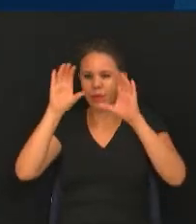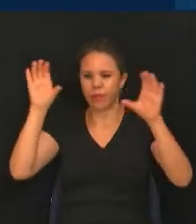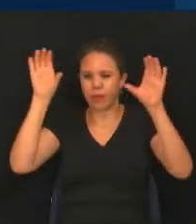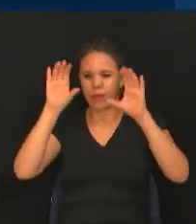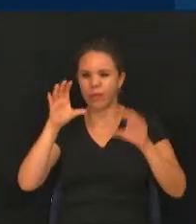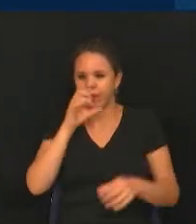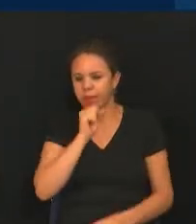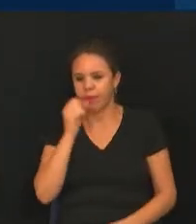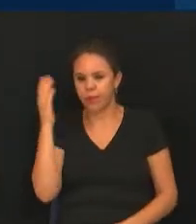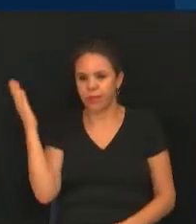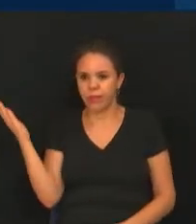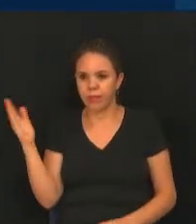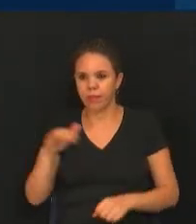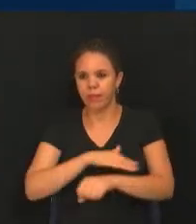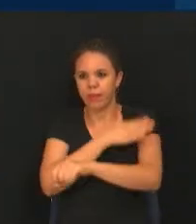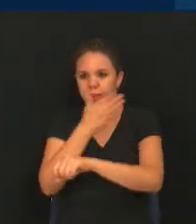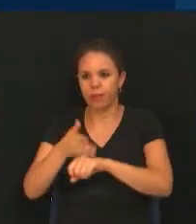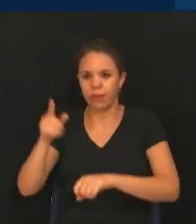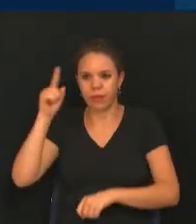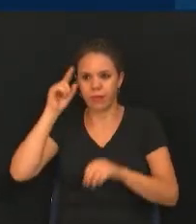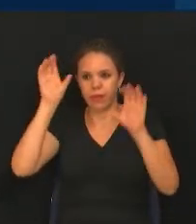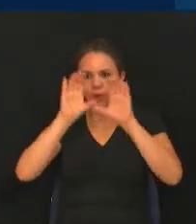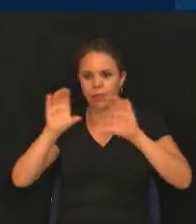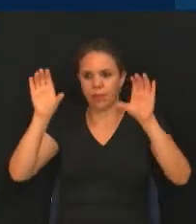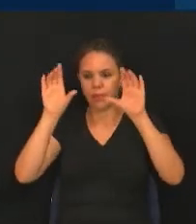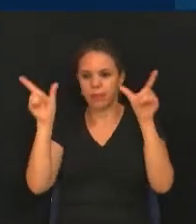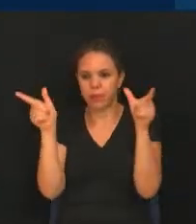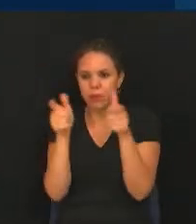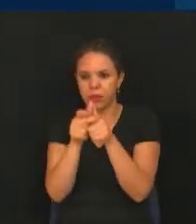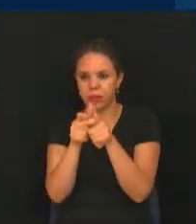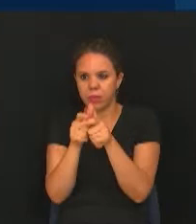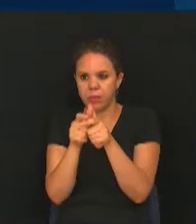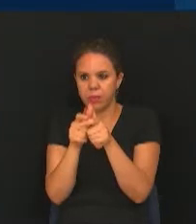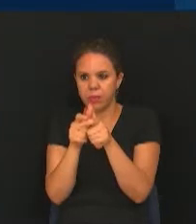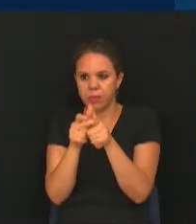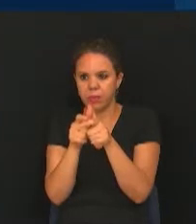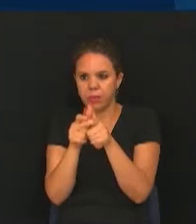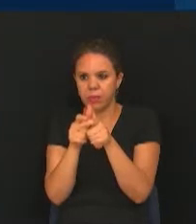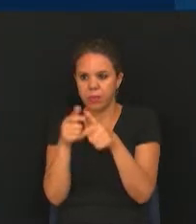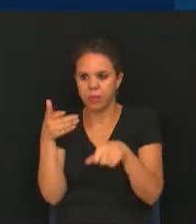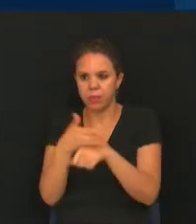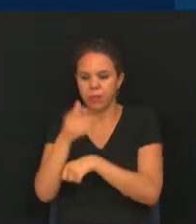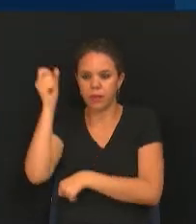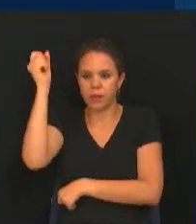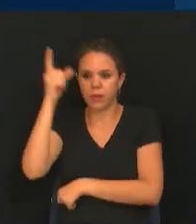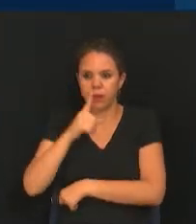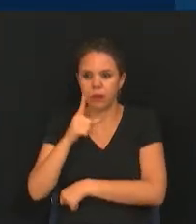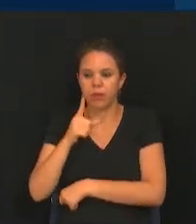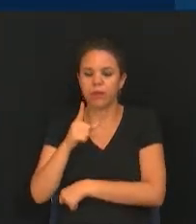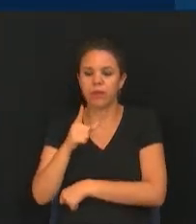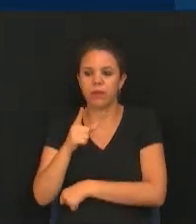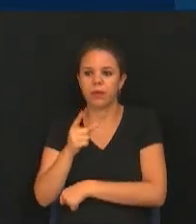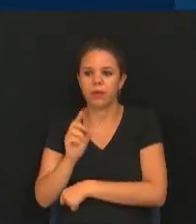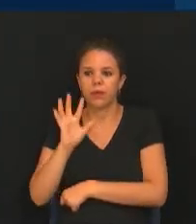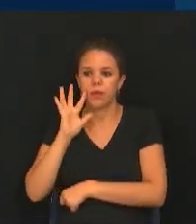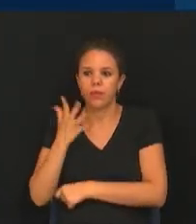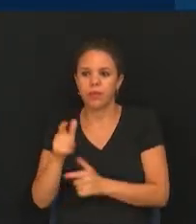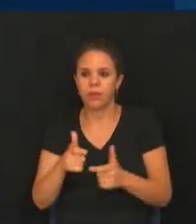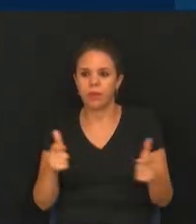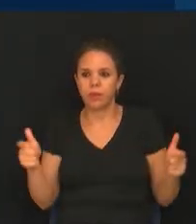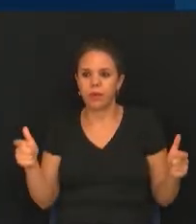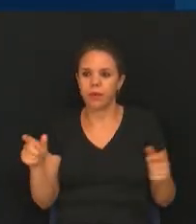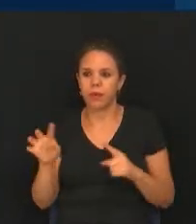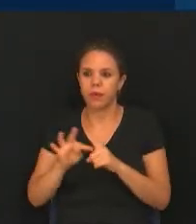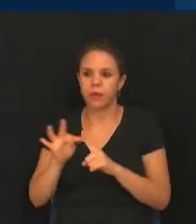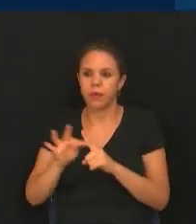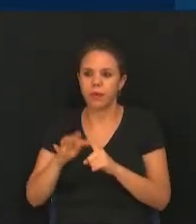sábado. Ao longo do dia, a nebulosidade diminui, permitindo entradas de sol e a consequente elevação nas